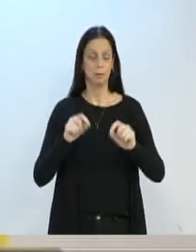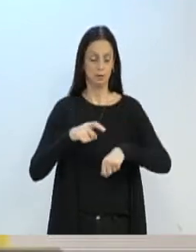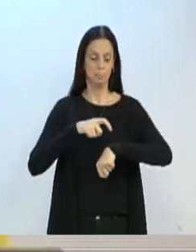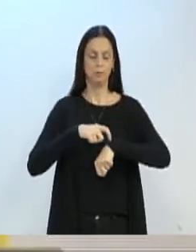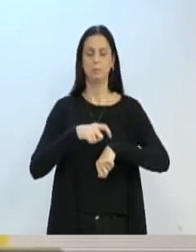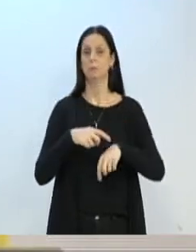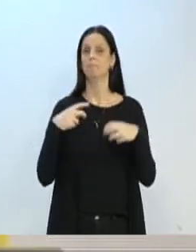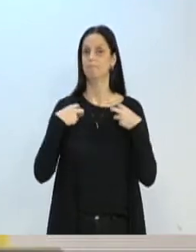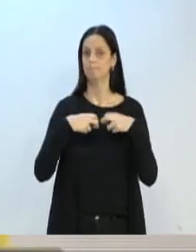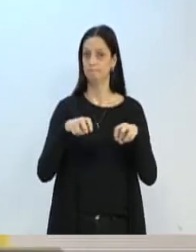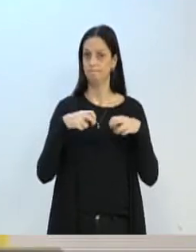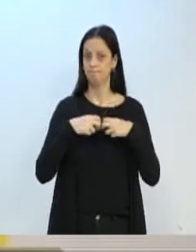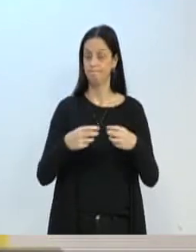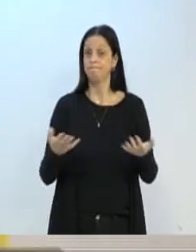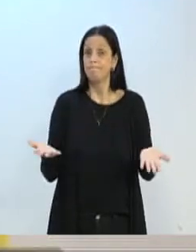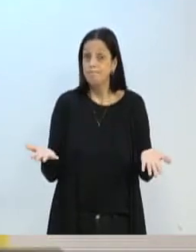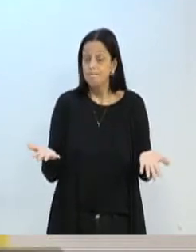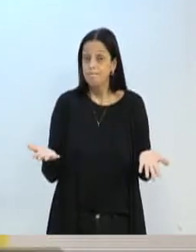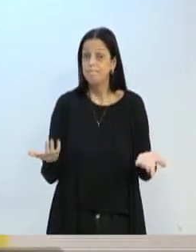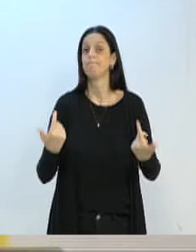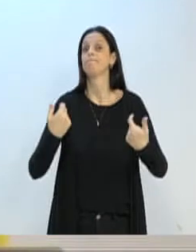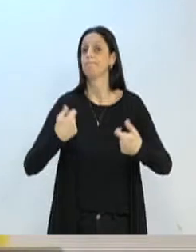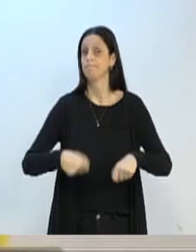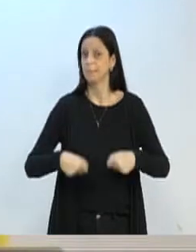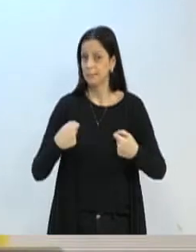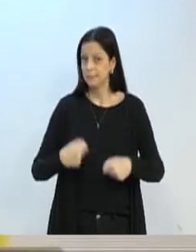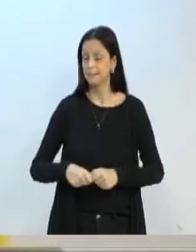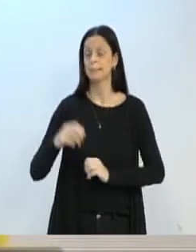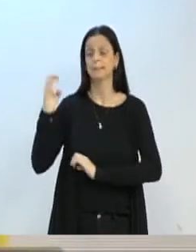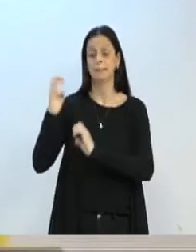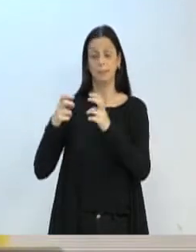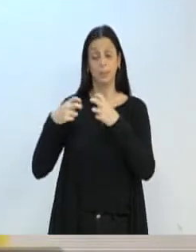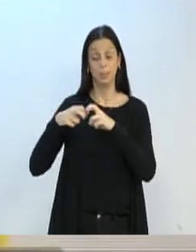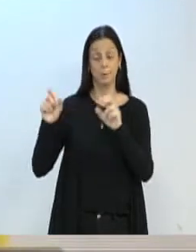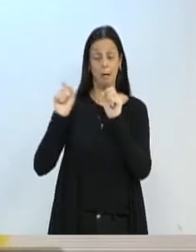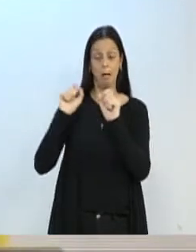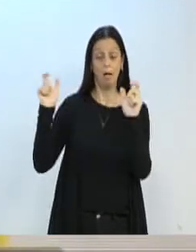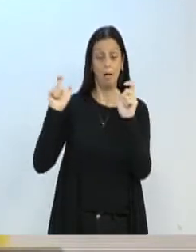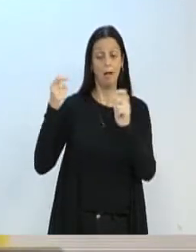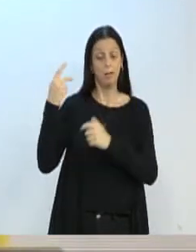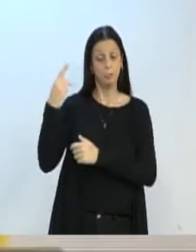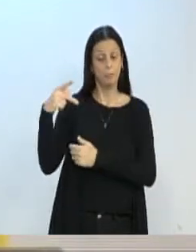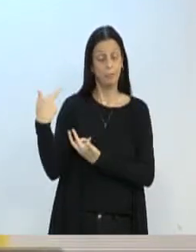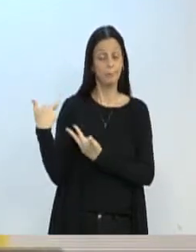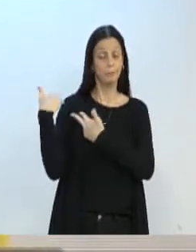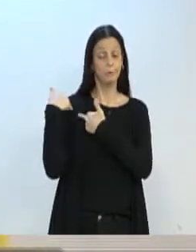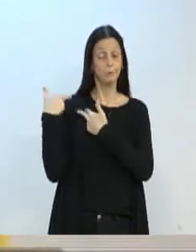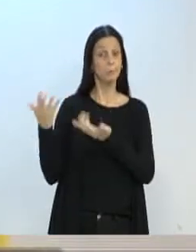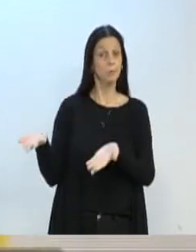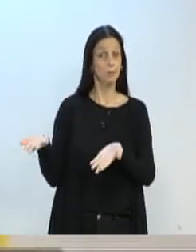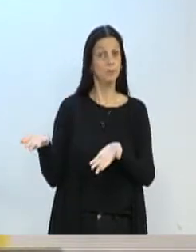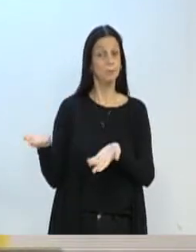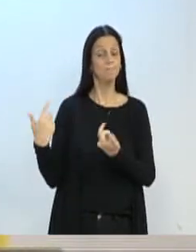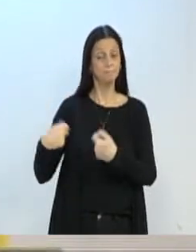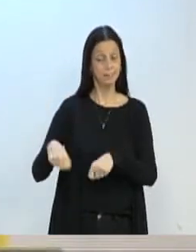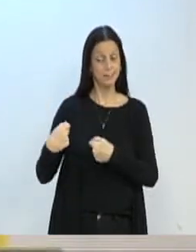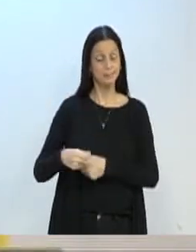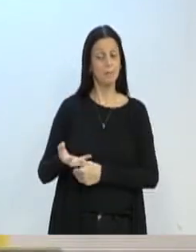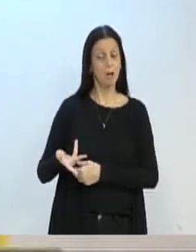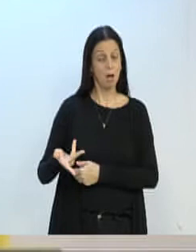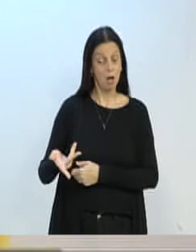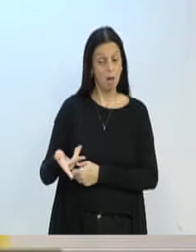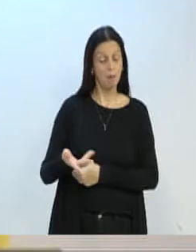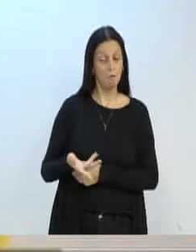ônibus tá na hora aí de acordar aí a empresa responsável e dá uma agilizada